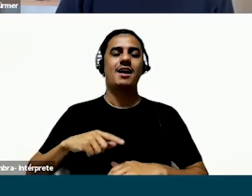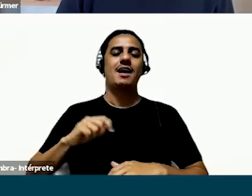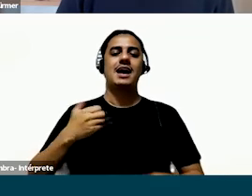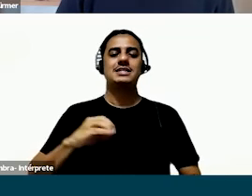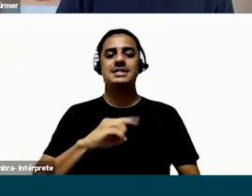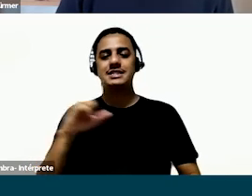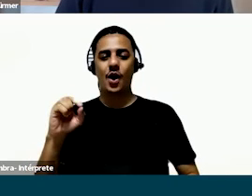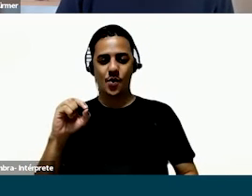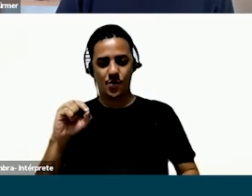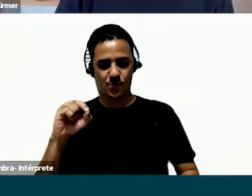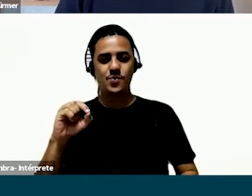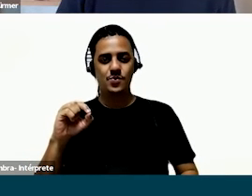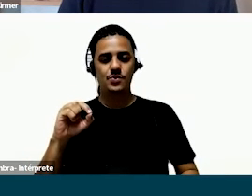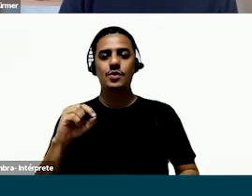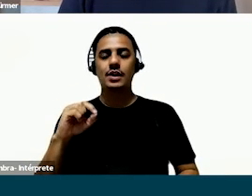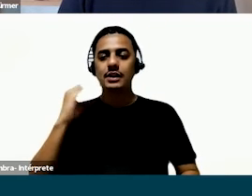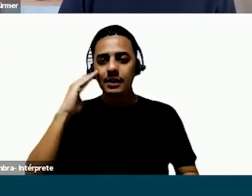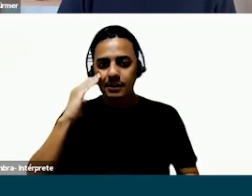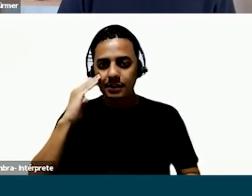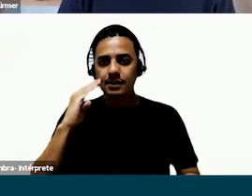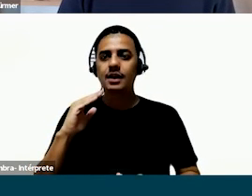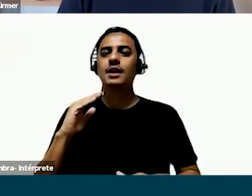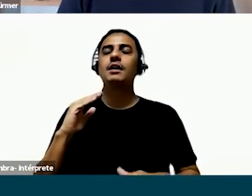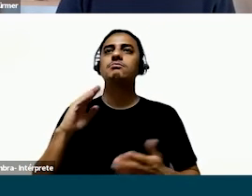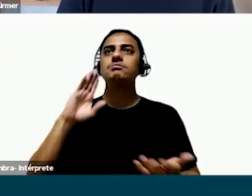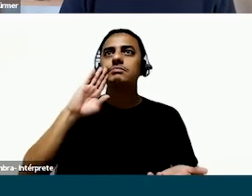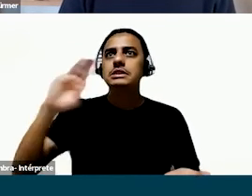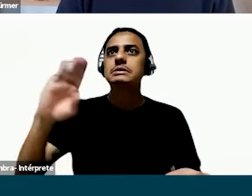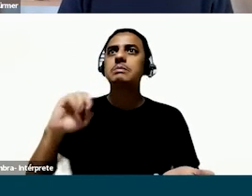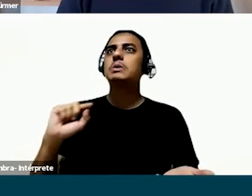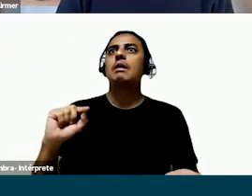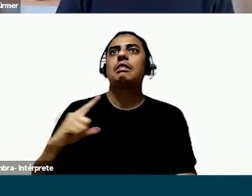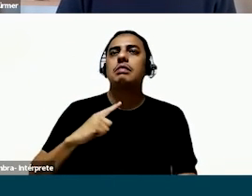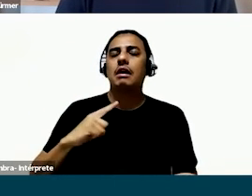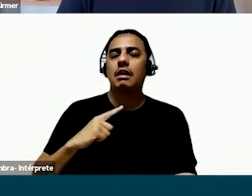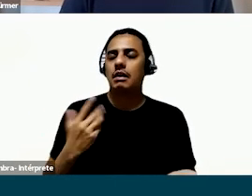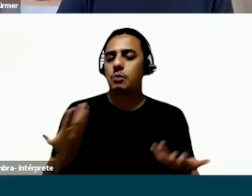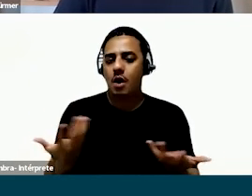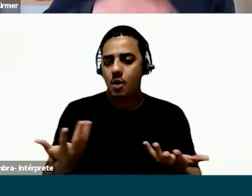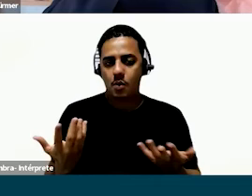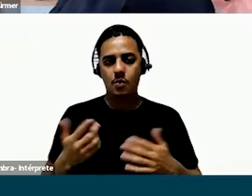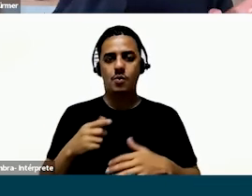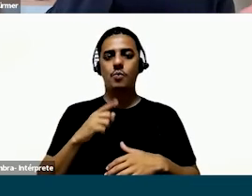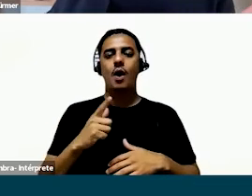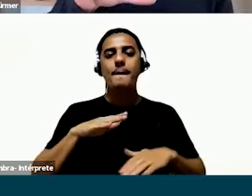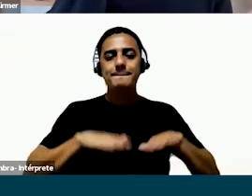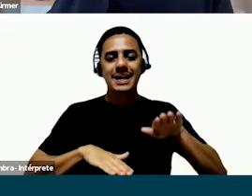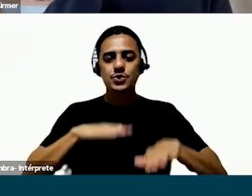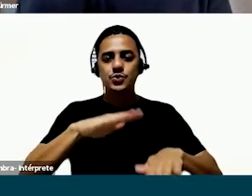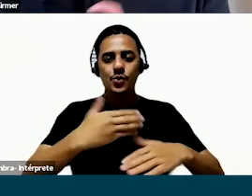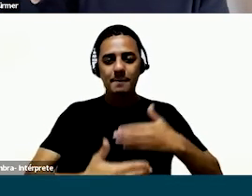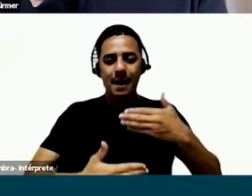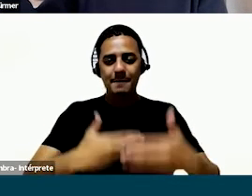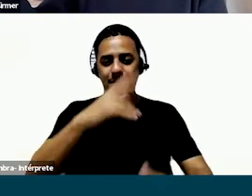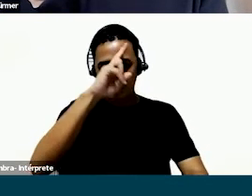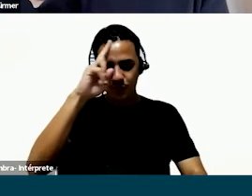final é a ação-chave, a realização da ação-chave. A ideia aqui é entender onde estão as maiores quebras nesse funil, nesses